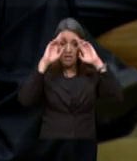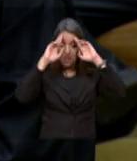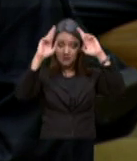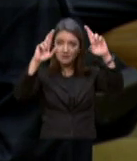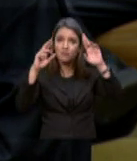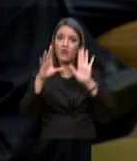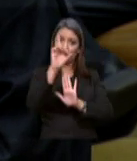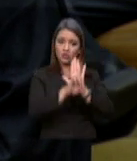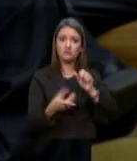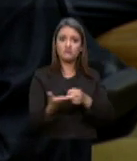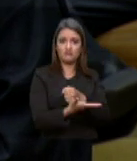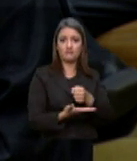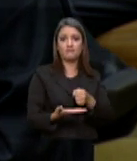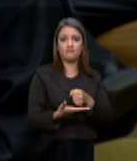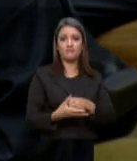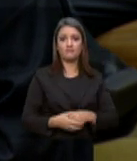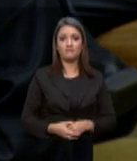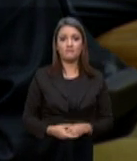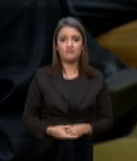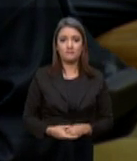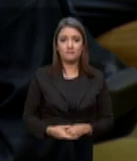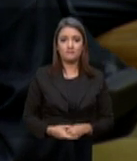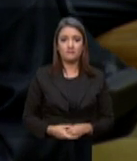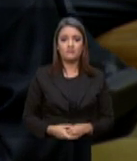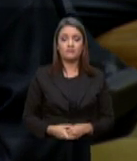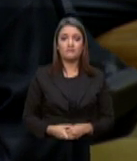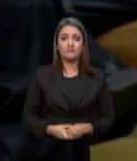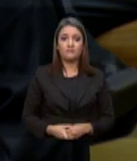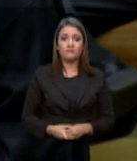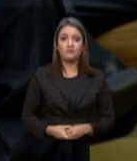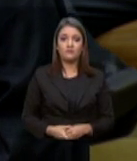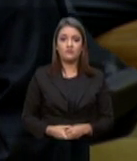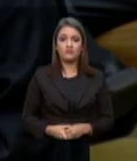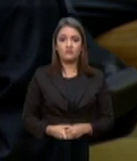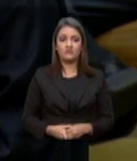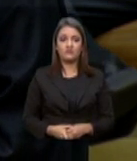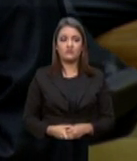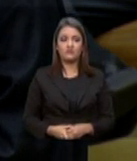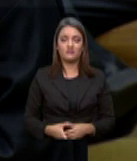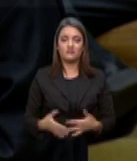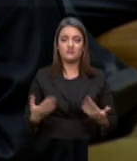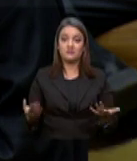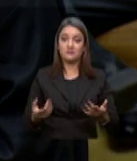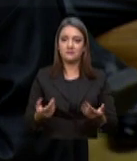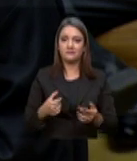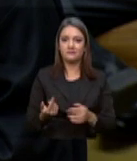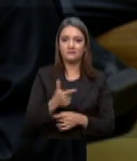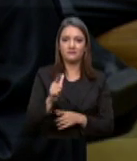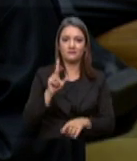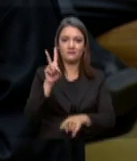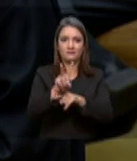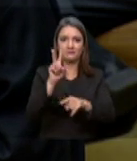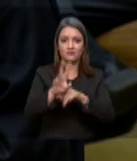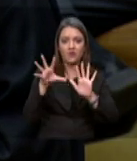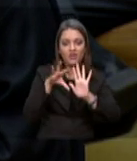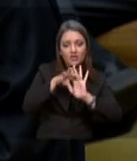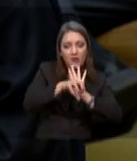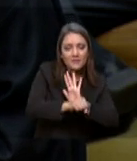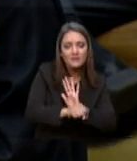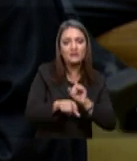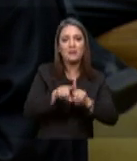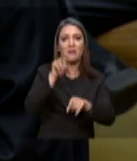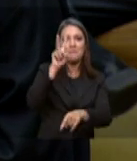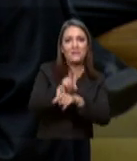direitos fundamentais. Citando novamente Ingussarlet e outros, proteger a Amazônia é proteger direitos e